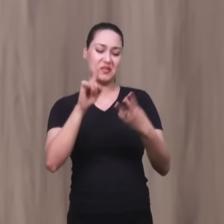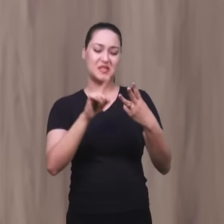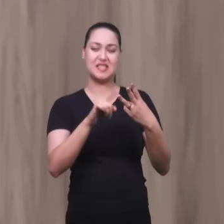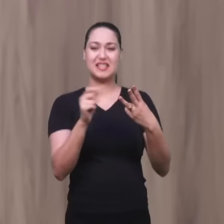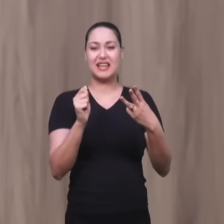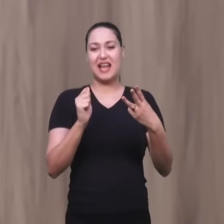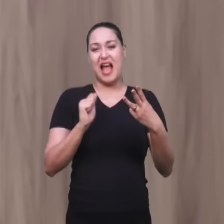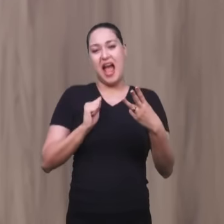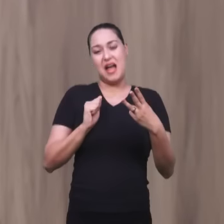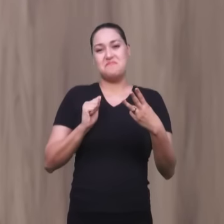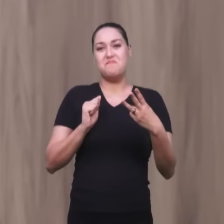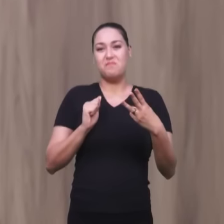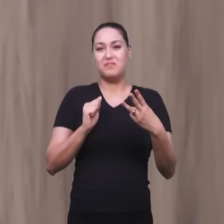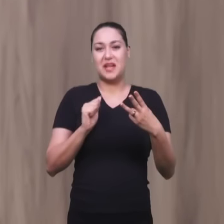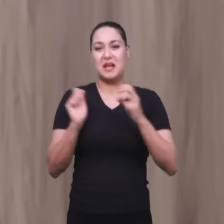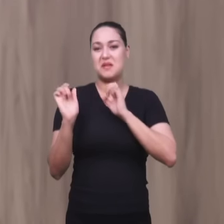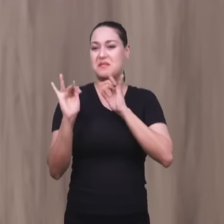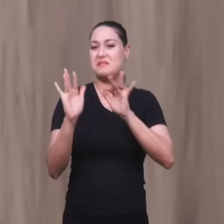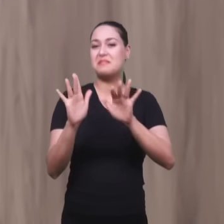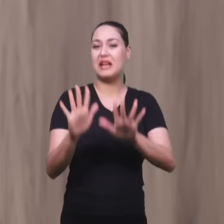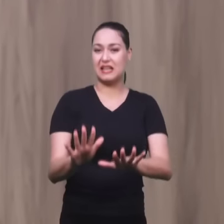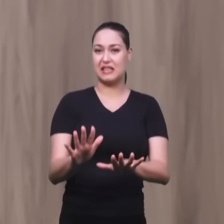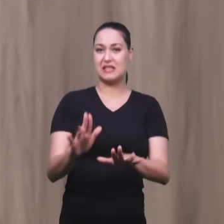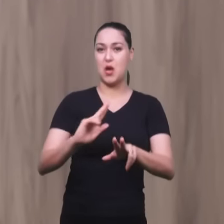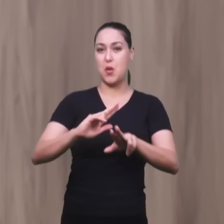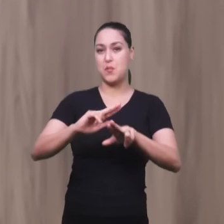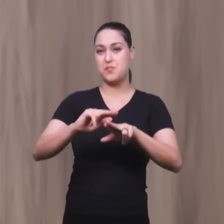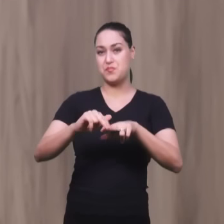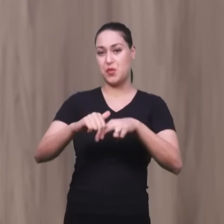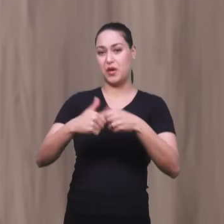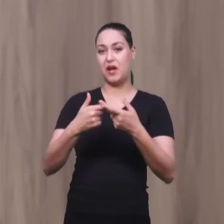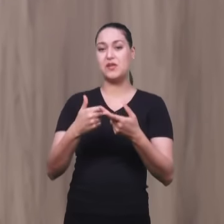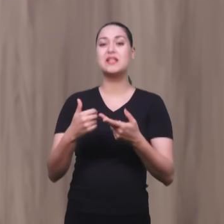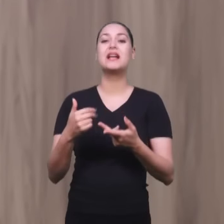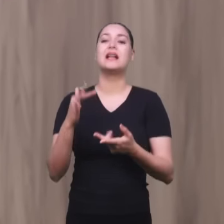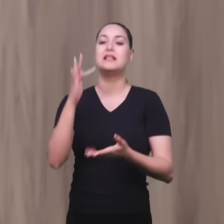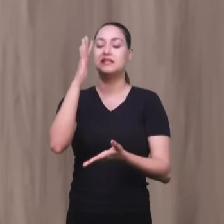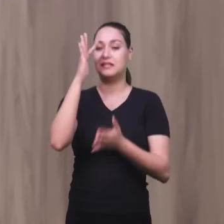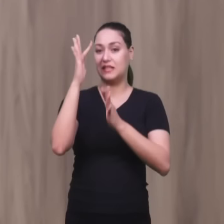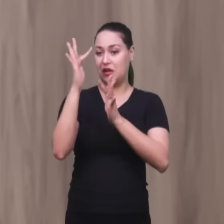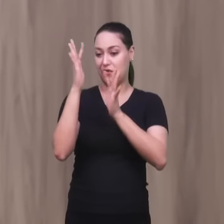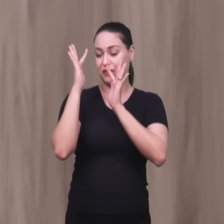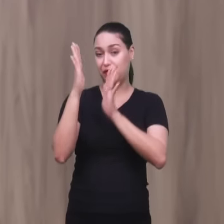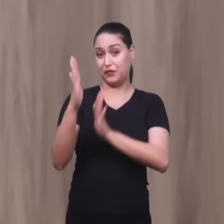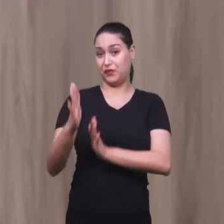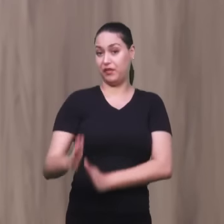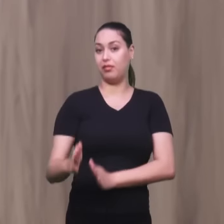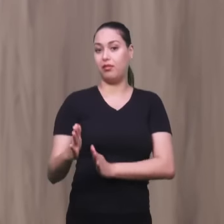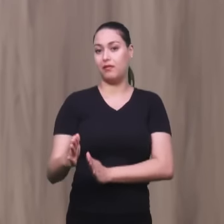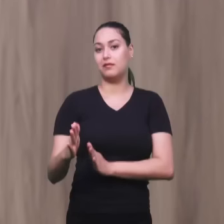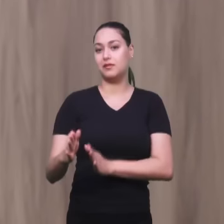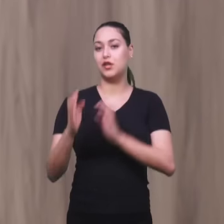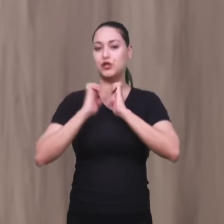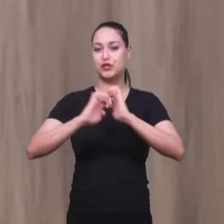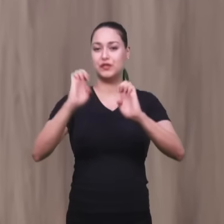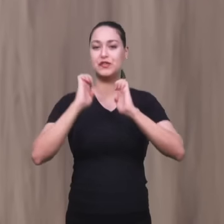É Concedida A Ela Pela Sua Fidelidade Em Evangelizar Todos Quanto Ela Tem Oportunidade De Falar Do Senhor